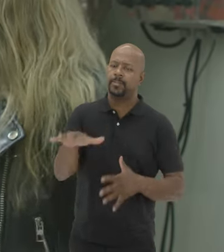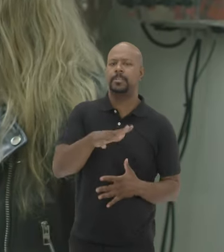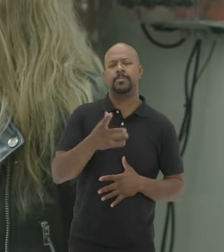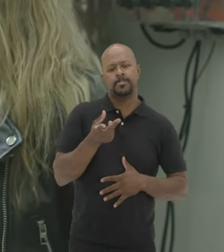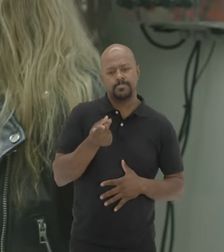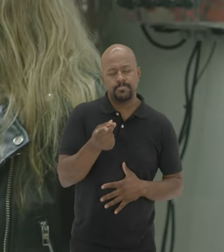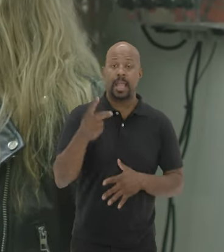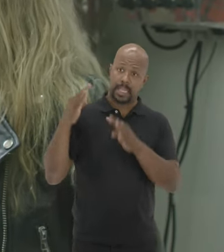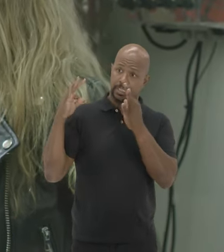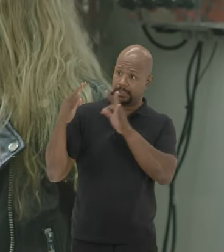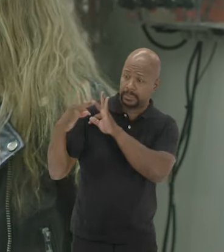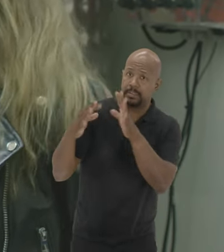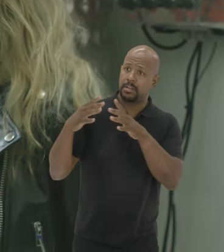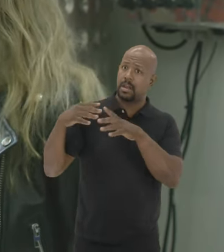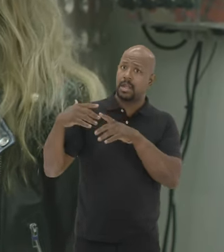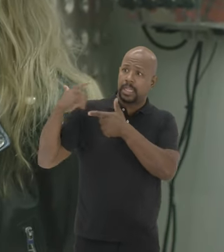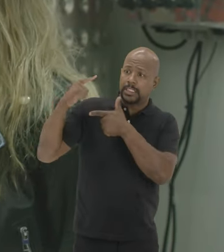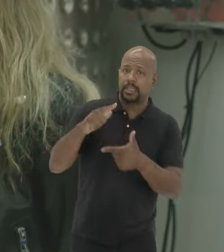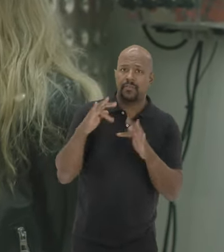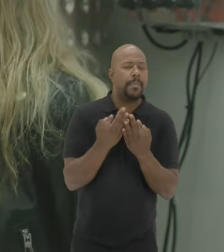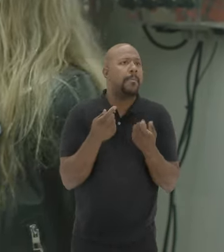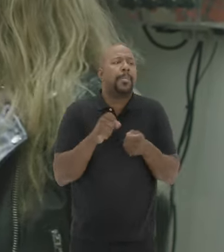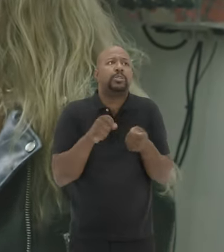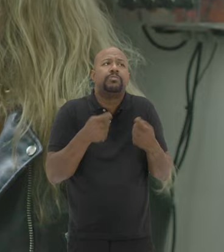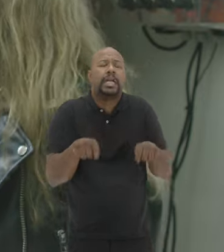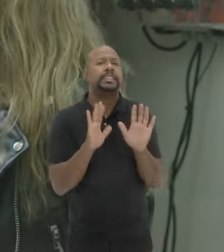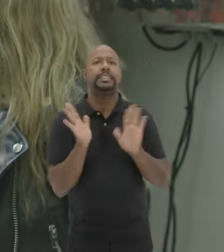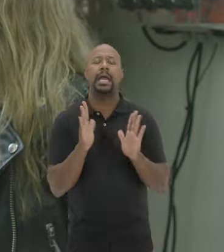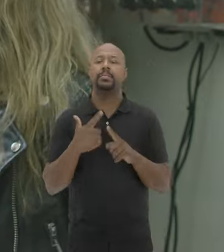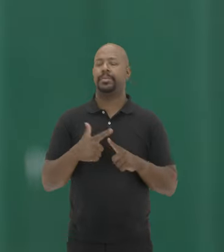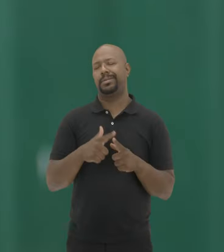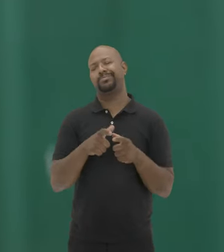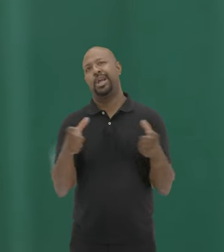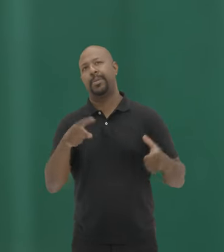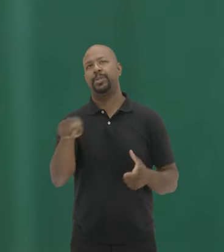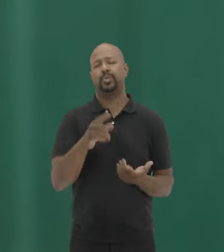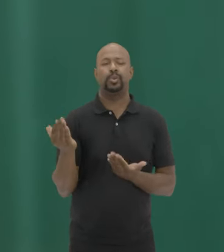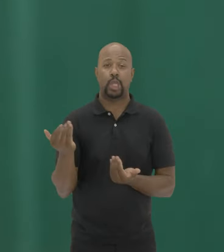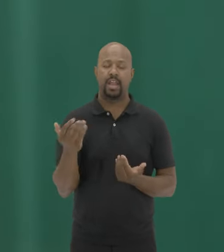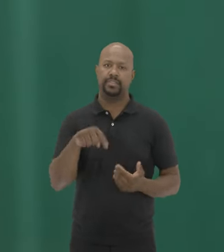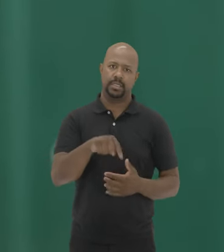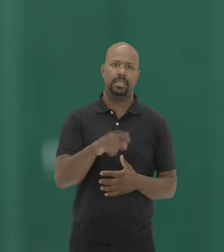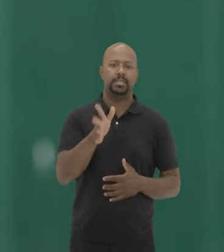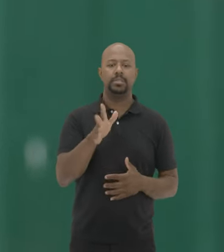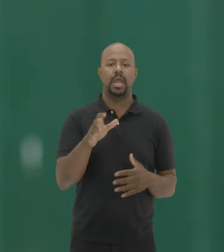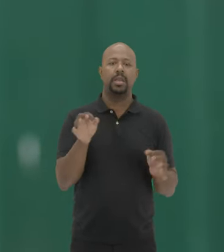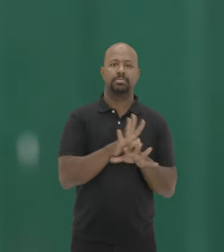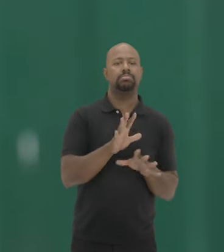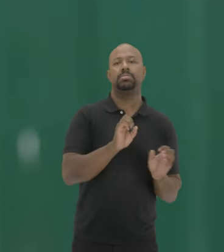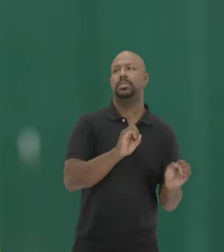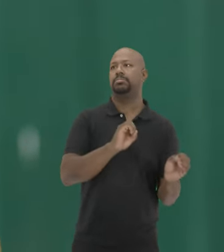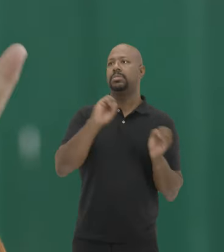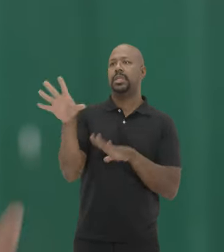nele para manter a tradição da família? Olha, a gente não precisou fazer nada. É. Porque geralmente os jovens daqui saem daqui